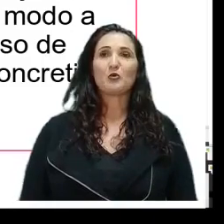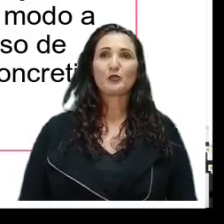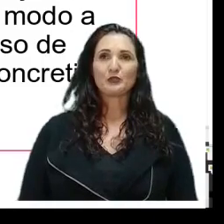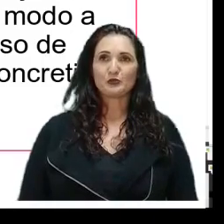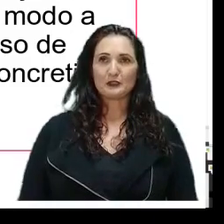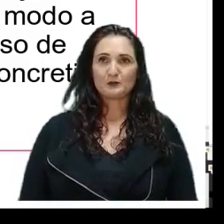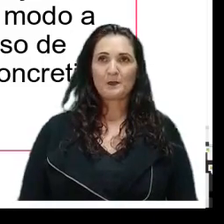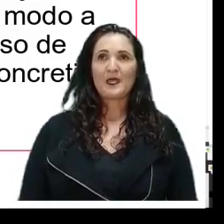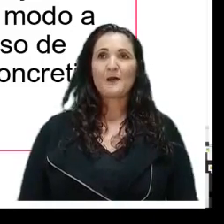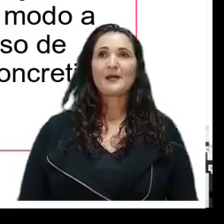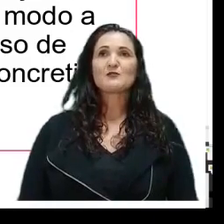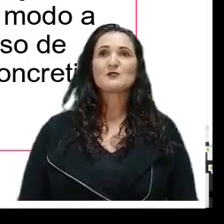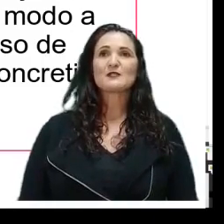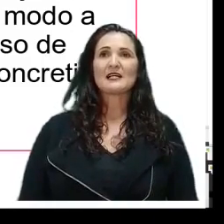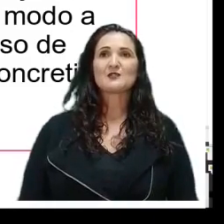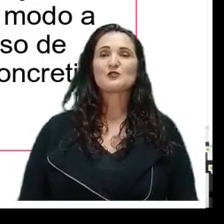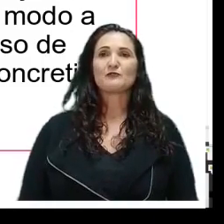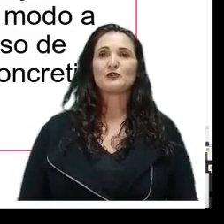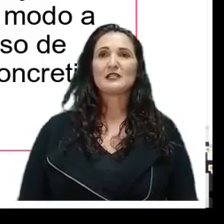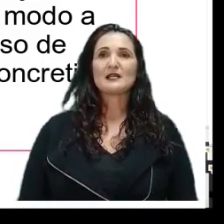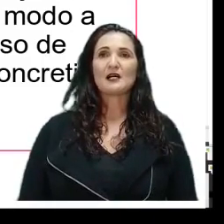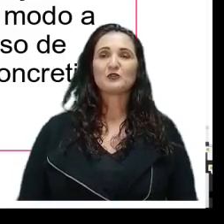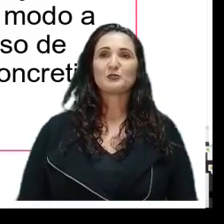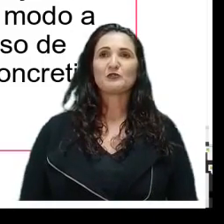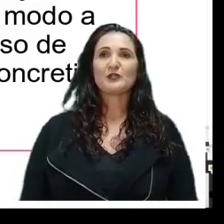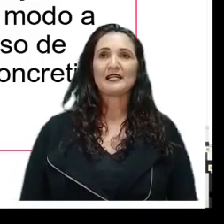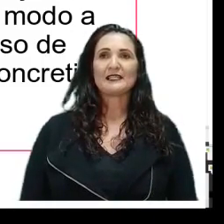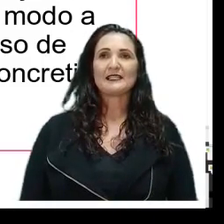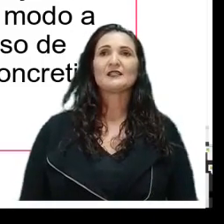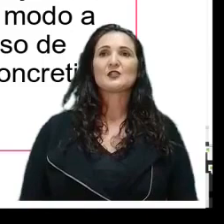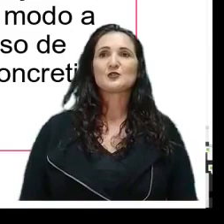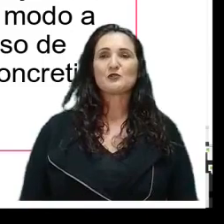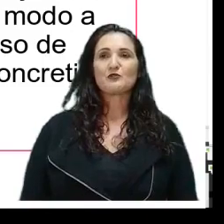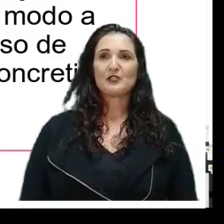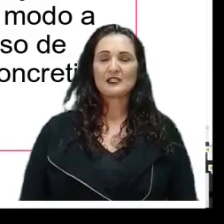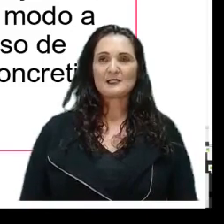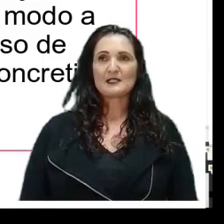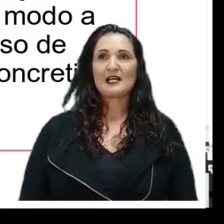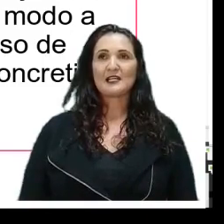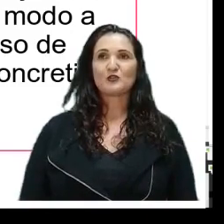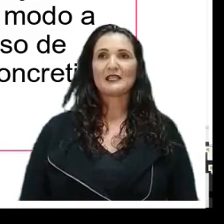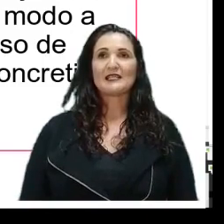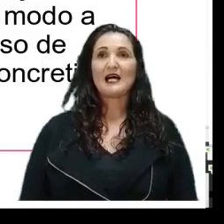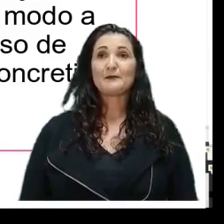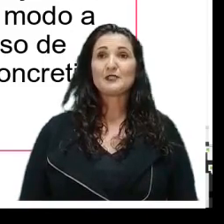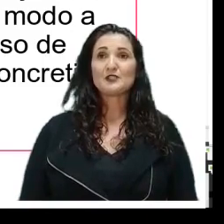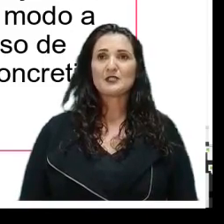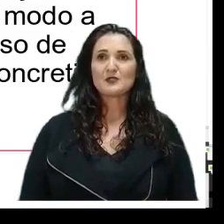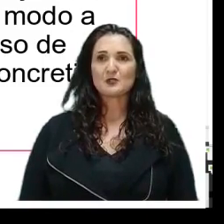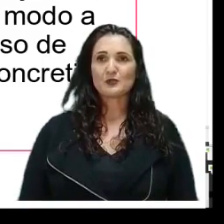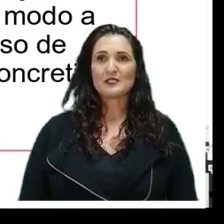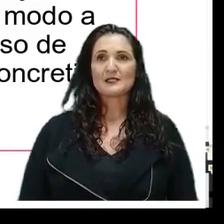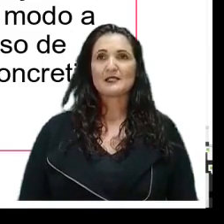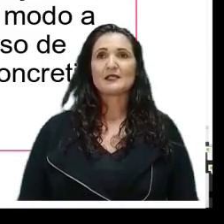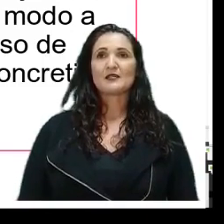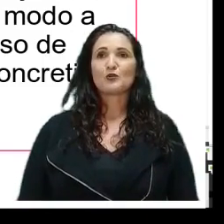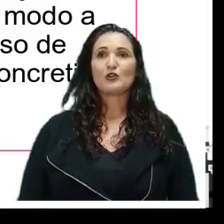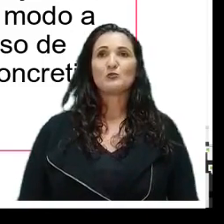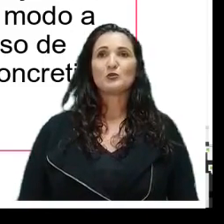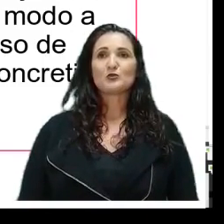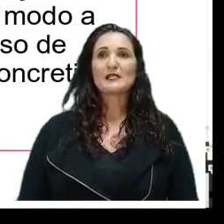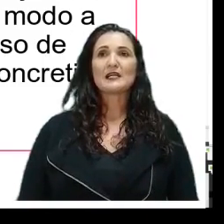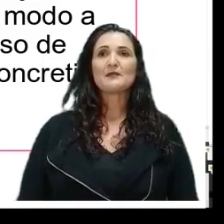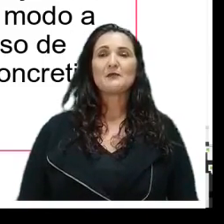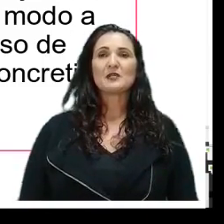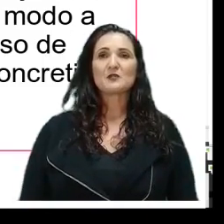tempo oportuno. Para os casos de violência autoprovocada, justifica-se a tomada rápida de decisões,